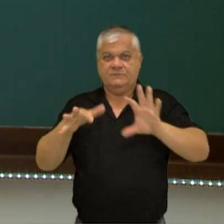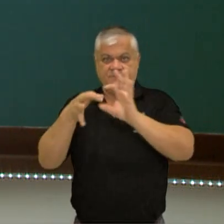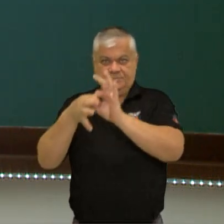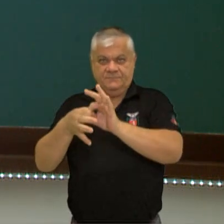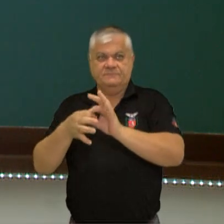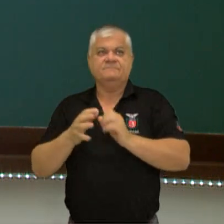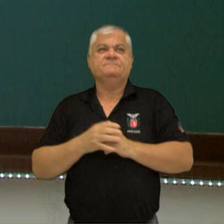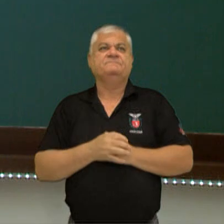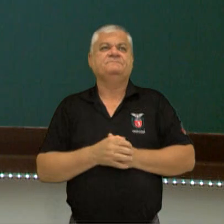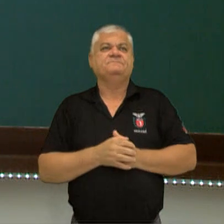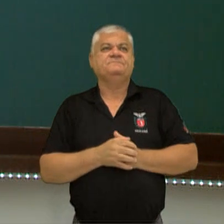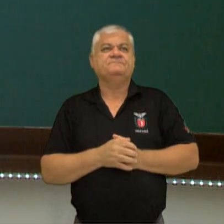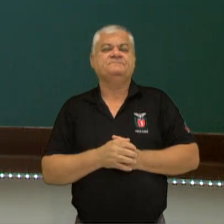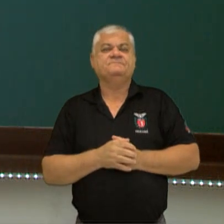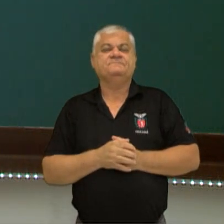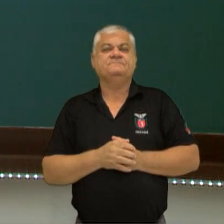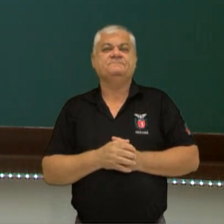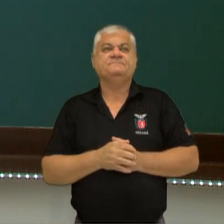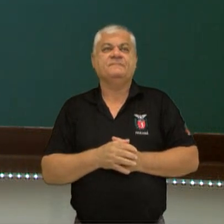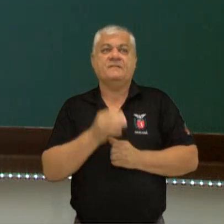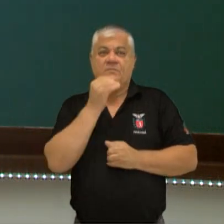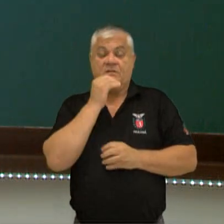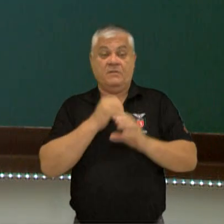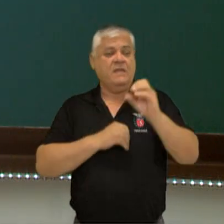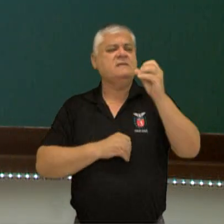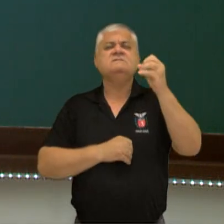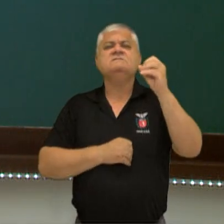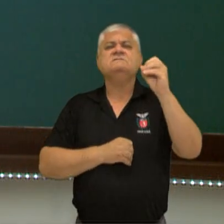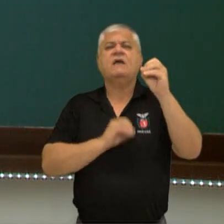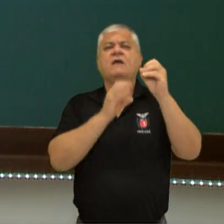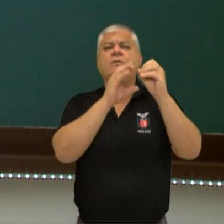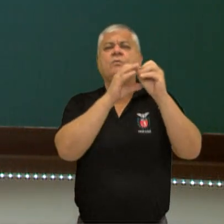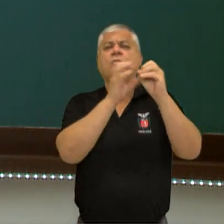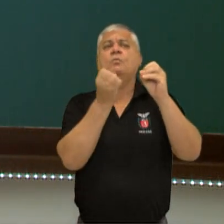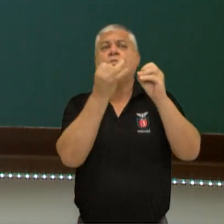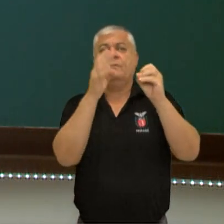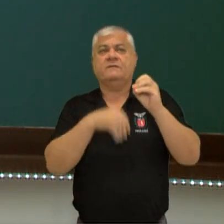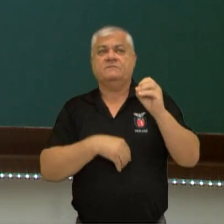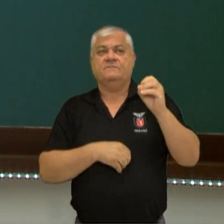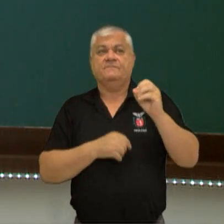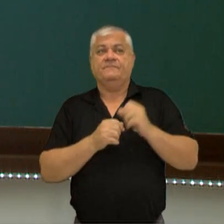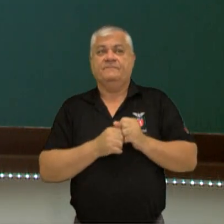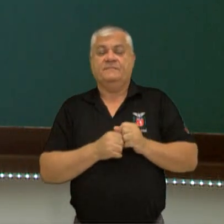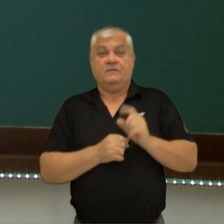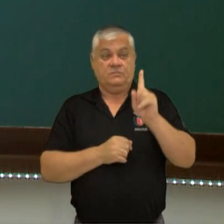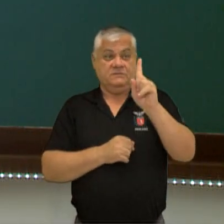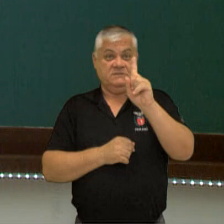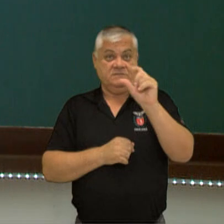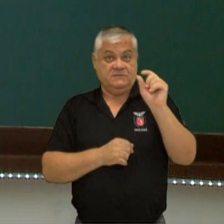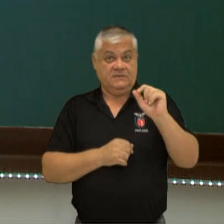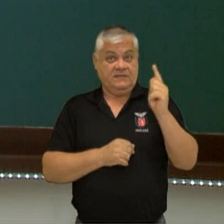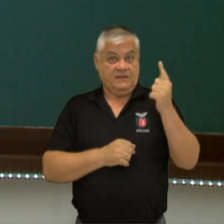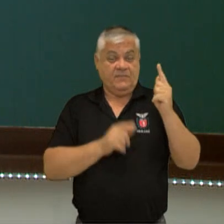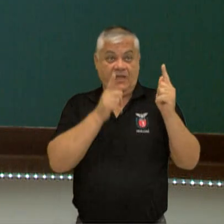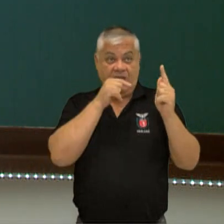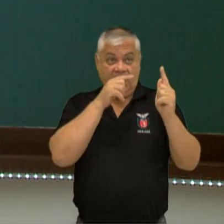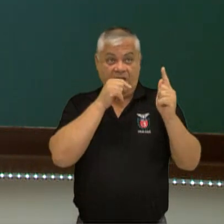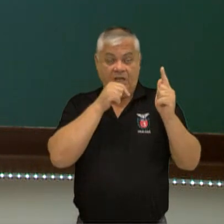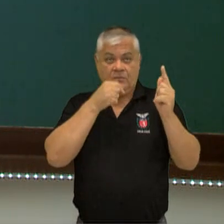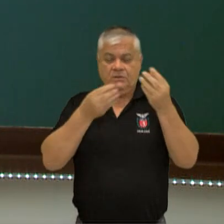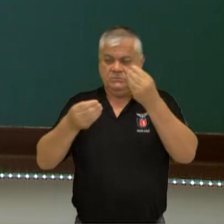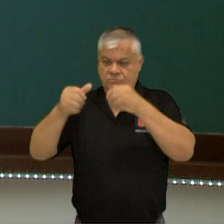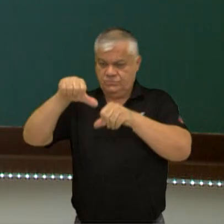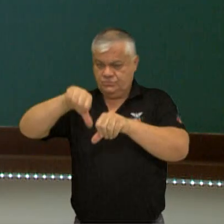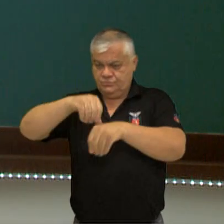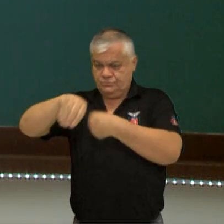caso. Aí, a 0 graus, qual que é a informação que a gente tem? 100 gramas de água dissolve